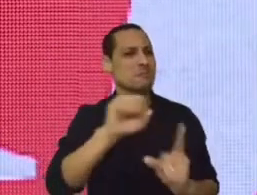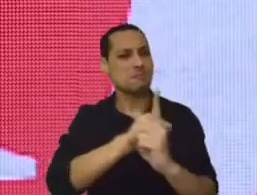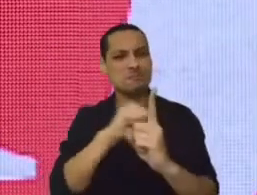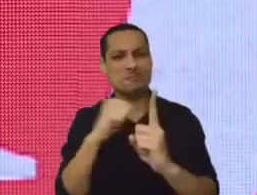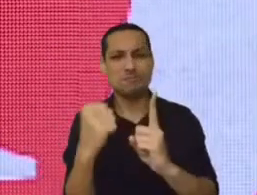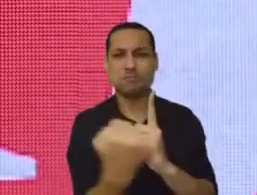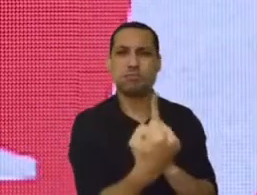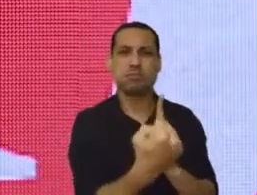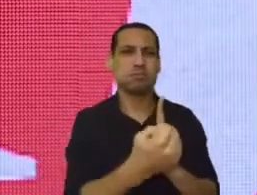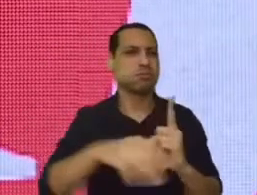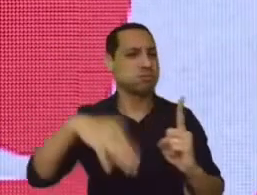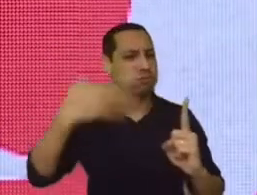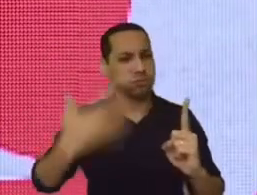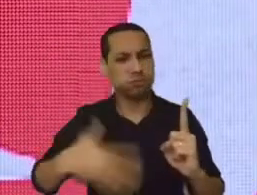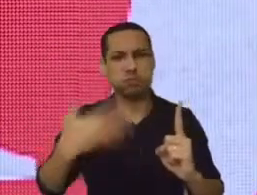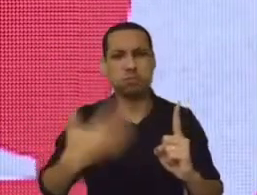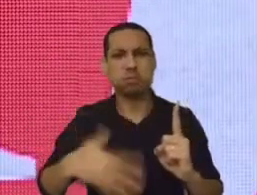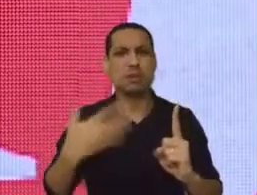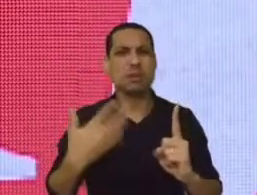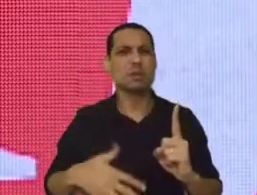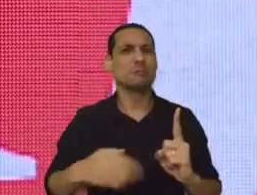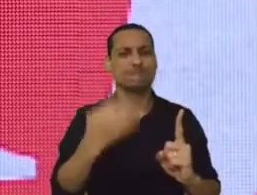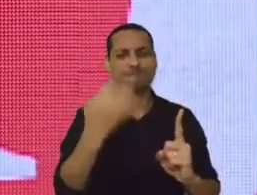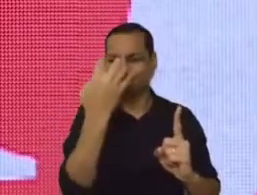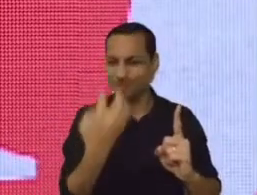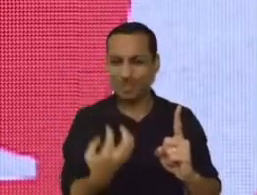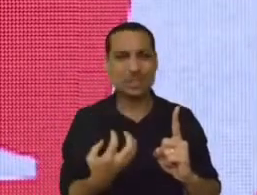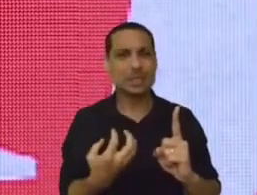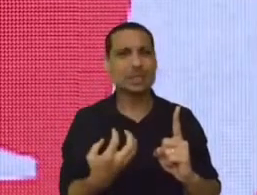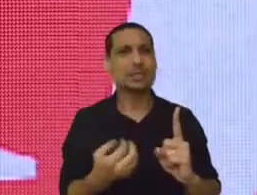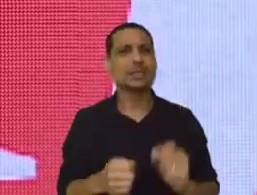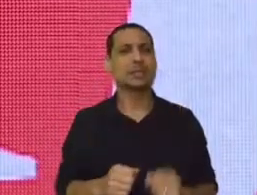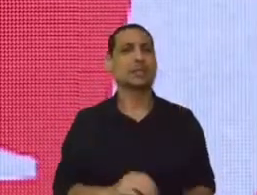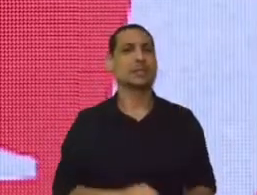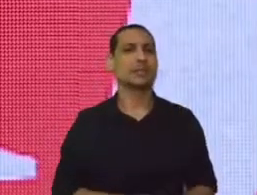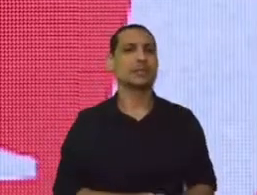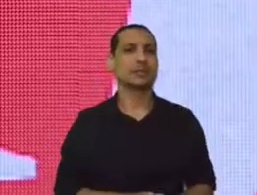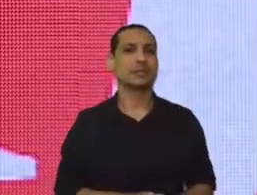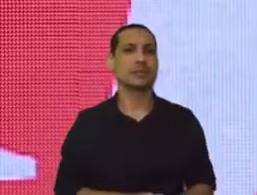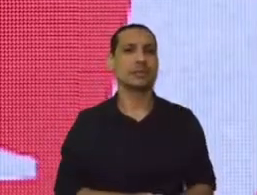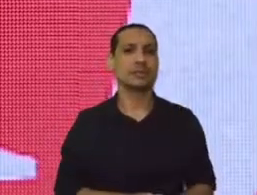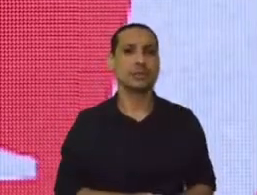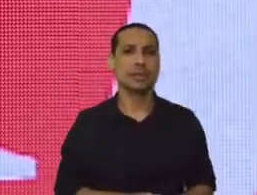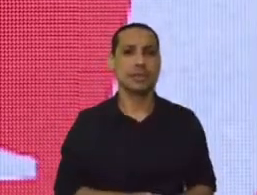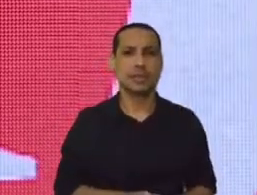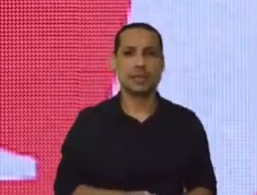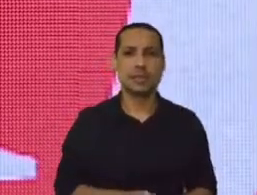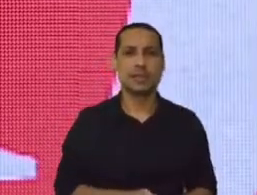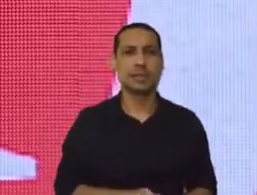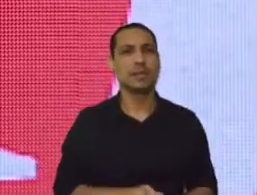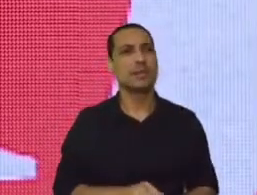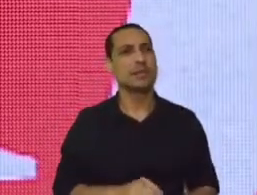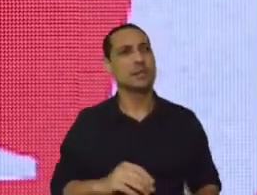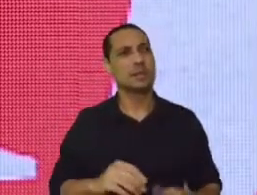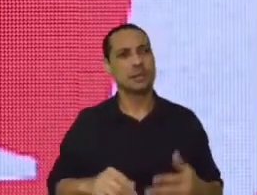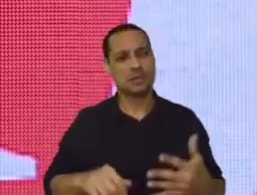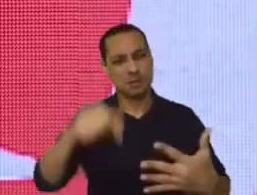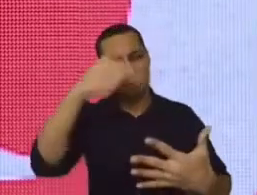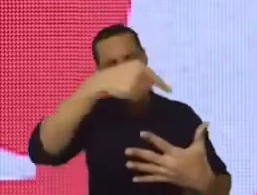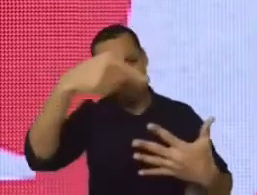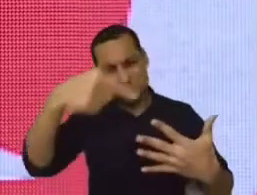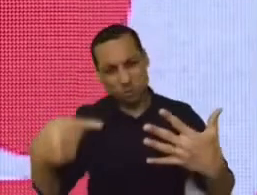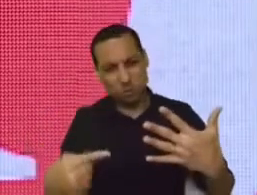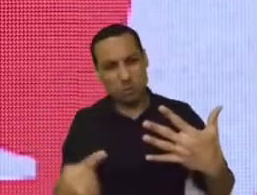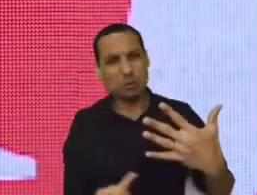Um terço do nosso povo ou está desempregado ou perdeu a esperança, está no desalento, como a gente diz.